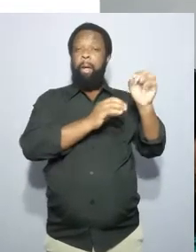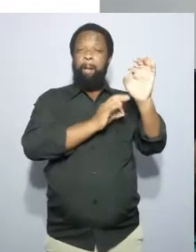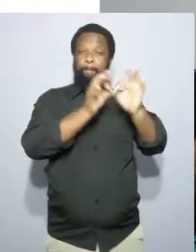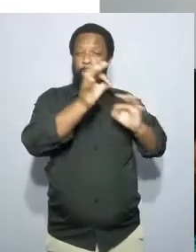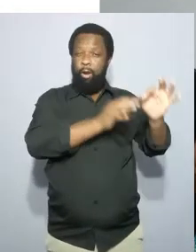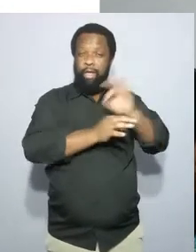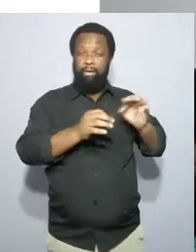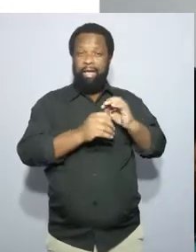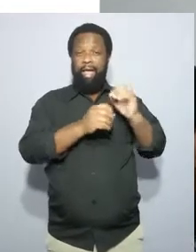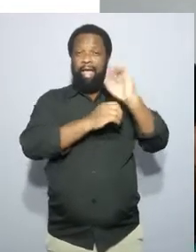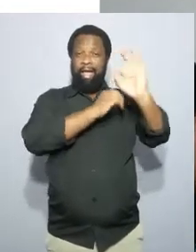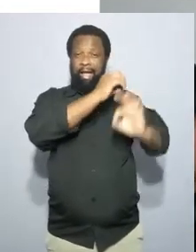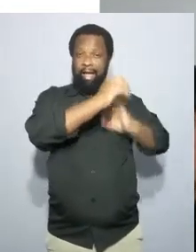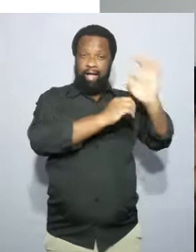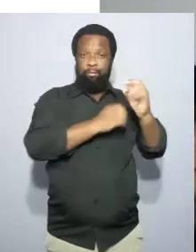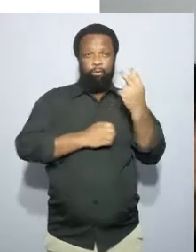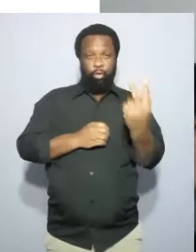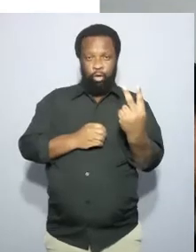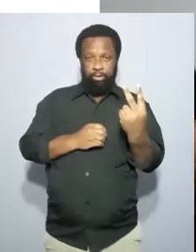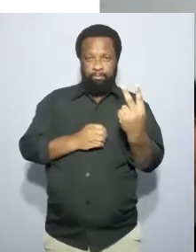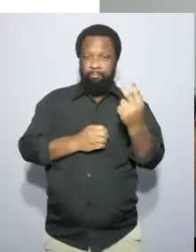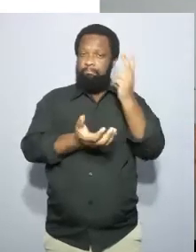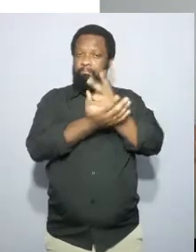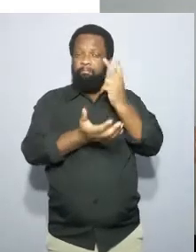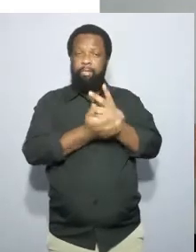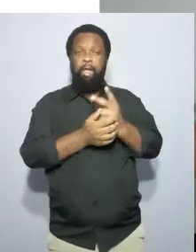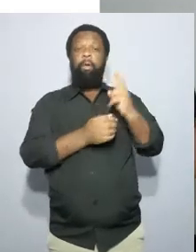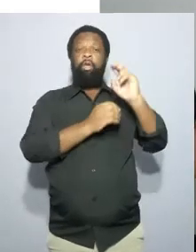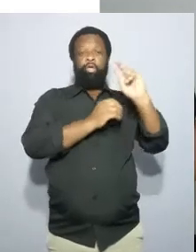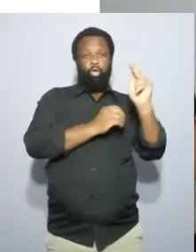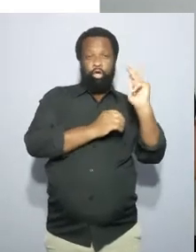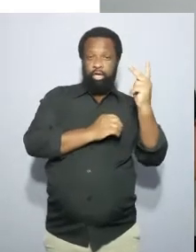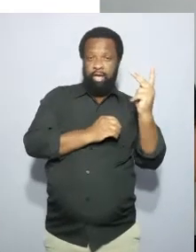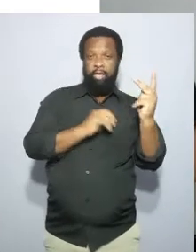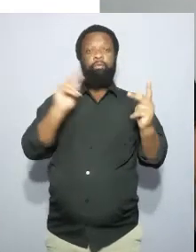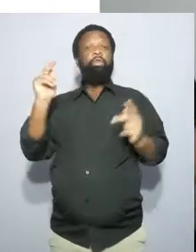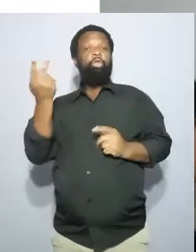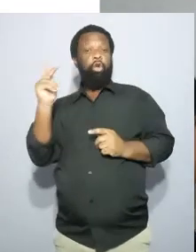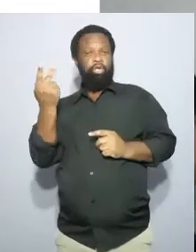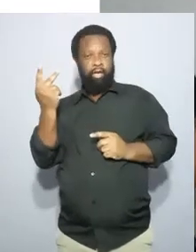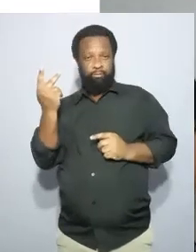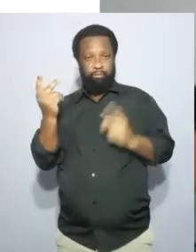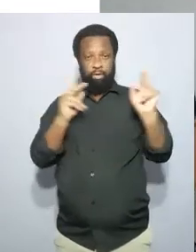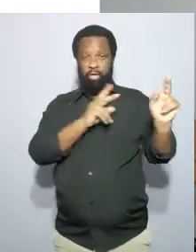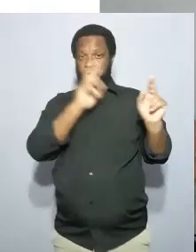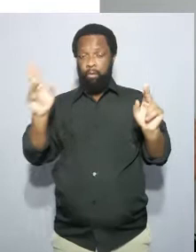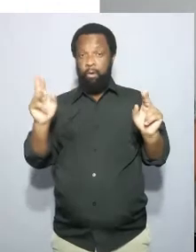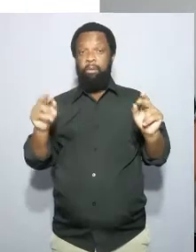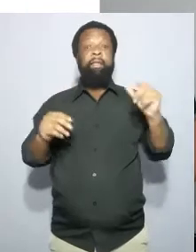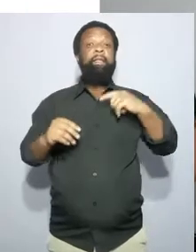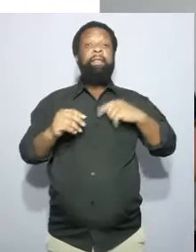molécula que tem dois átomos do mesmo elemento químico. Então, aqui é um átomo de hidrogênio e também é um átomo de hidrogênio.